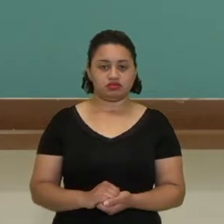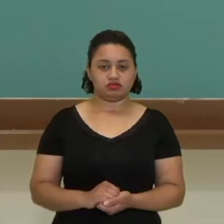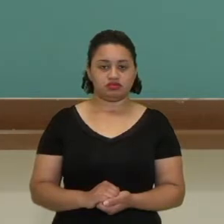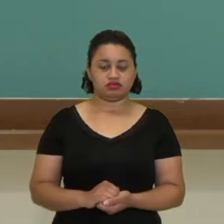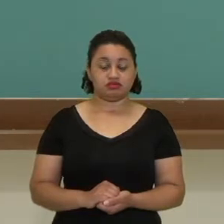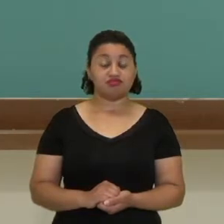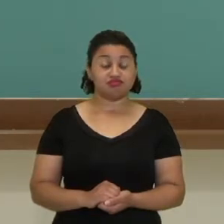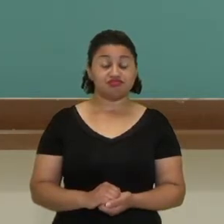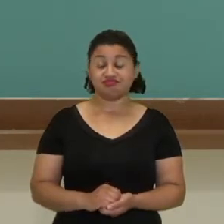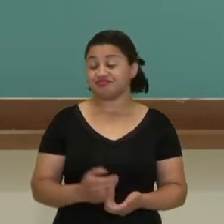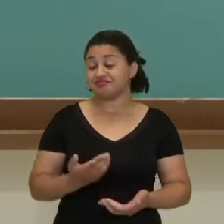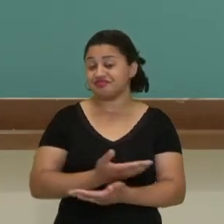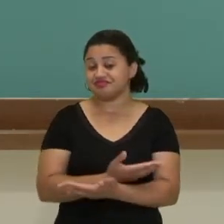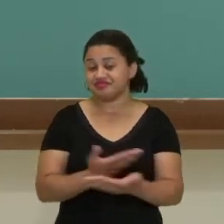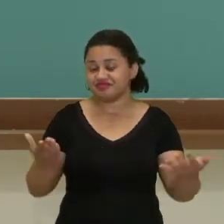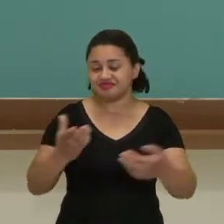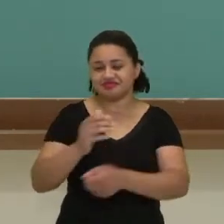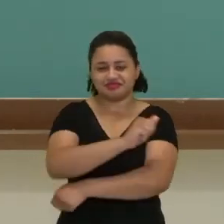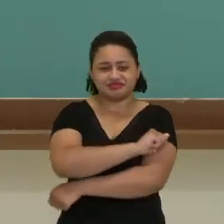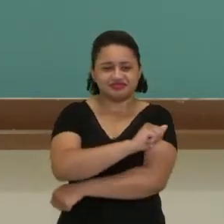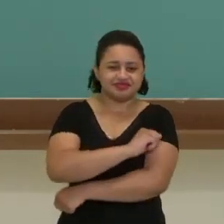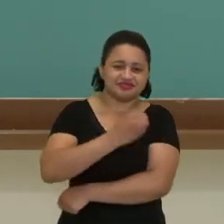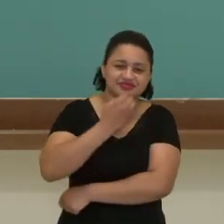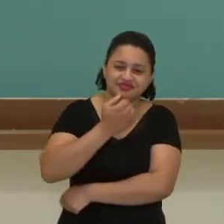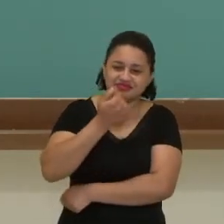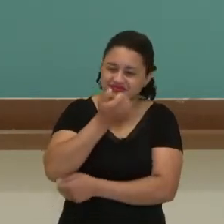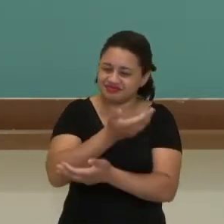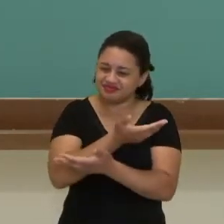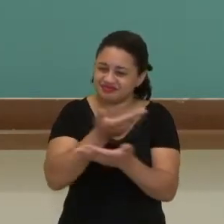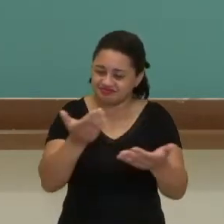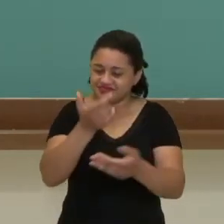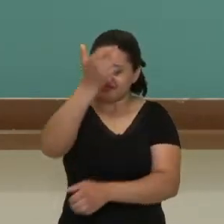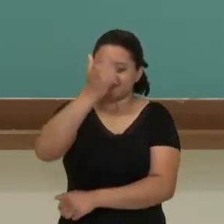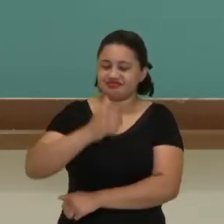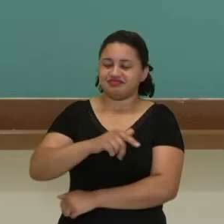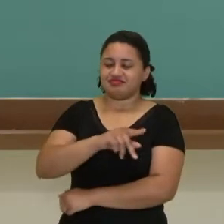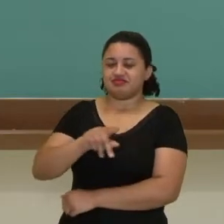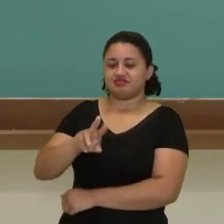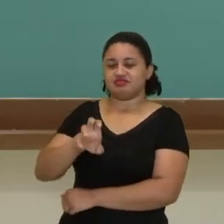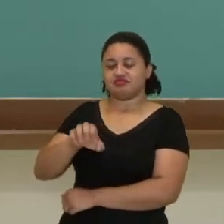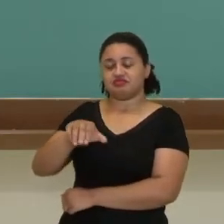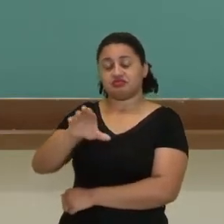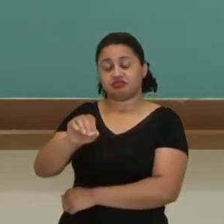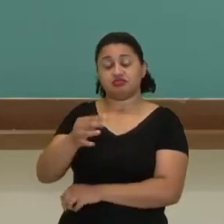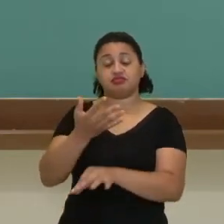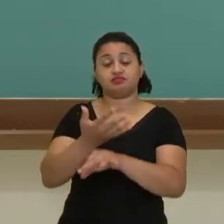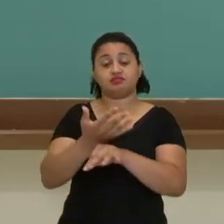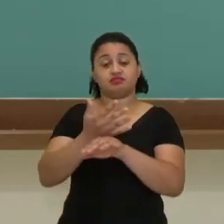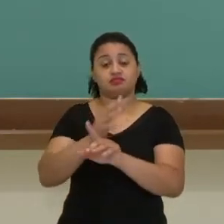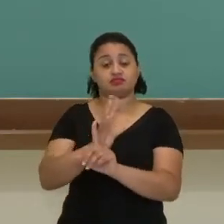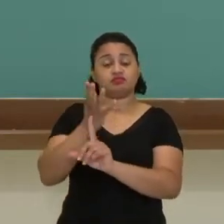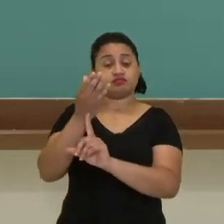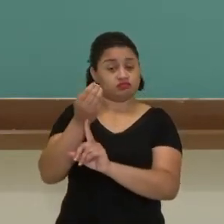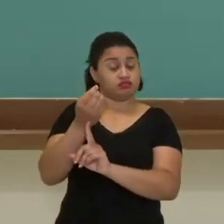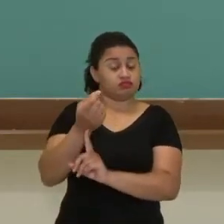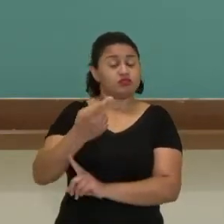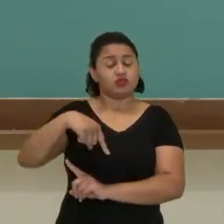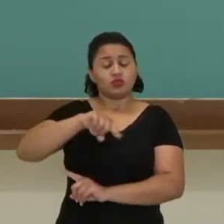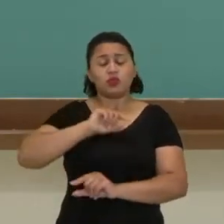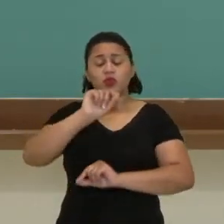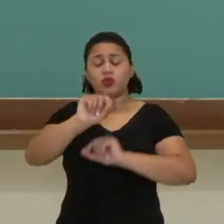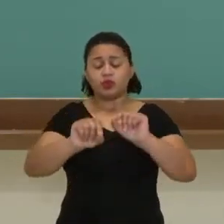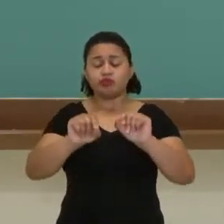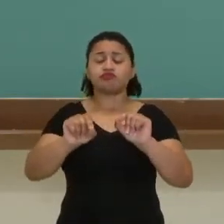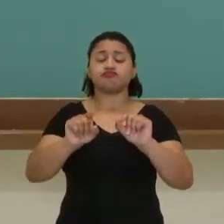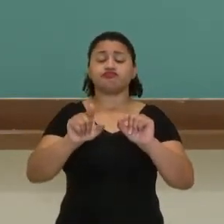Fala, meus queridos, tudo bem com vocês? Espero que sim, viu? Aqui quem fala é o professor Bruno, da disciplina de arte. E nós aqui, na segunda